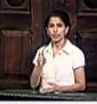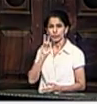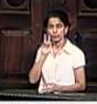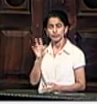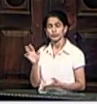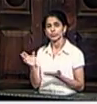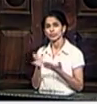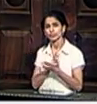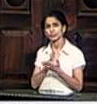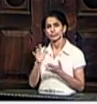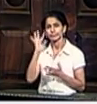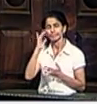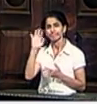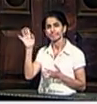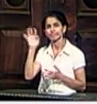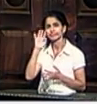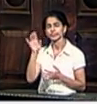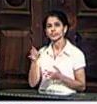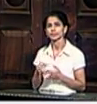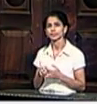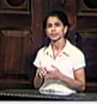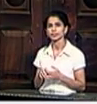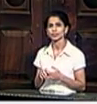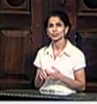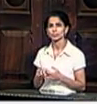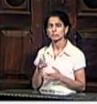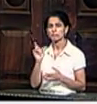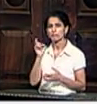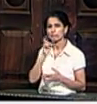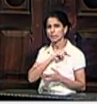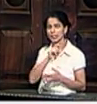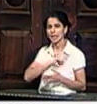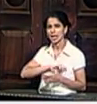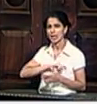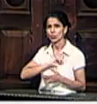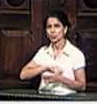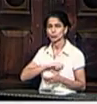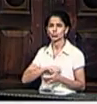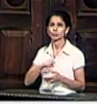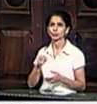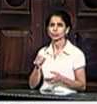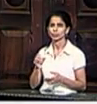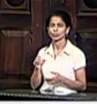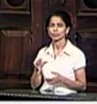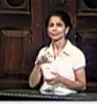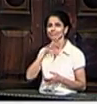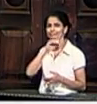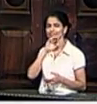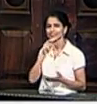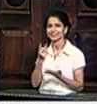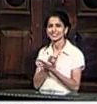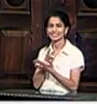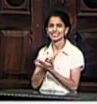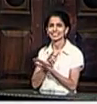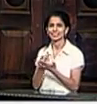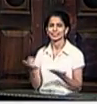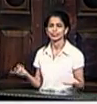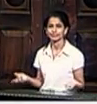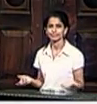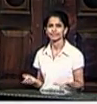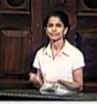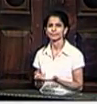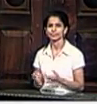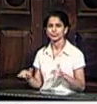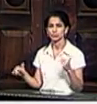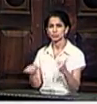entendimento às vezes cruel e totalmente equivocado no que se refere